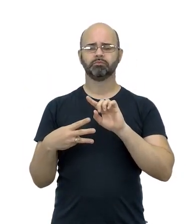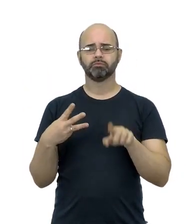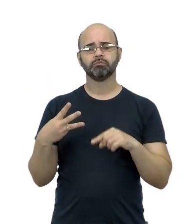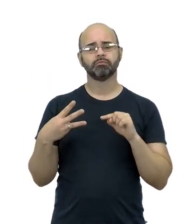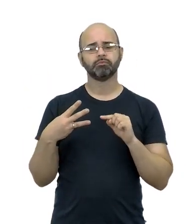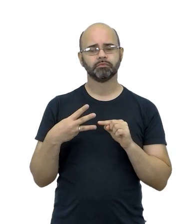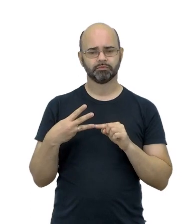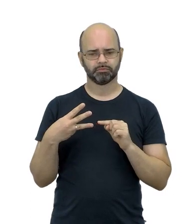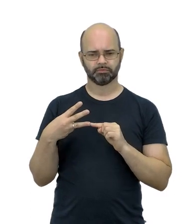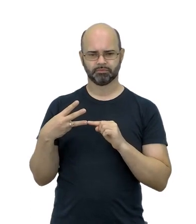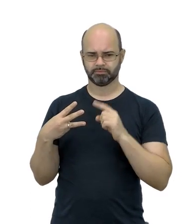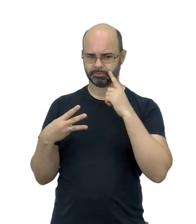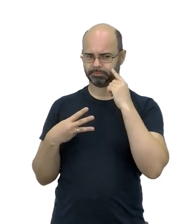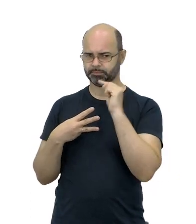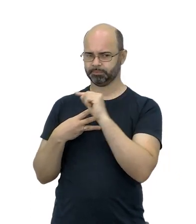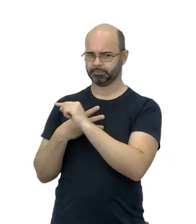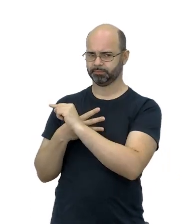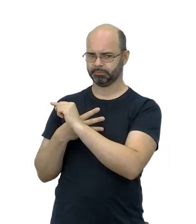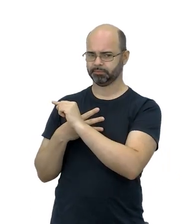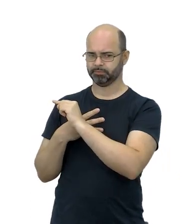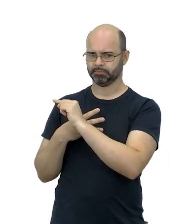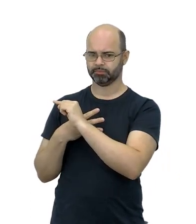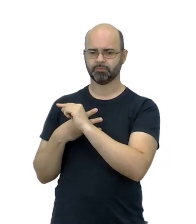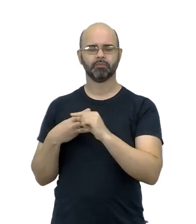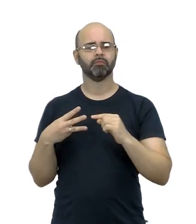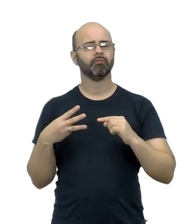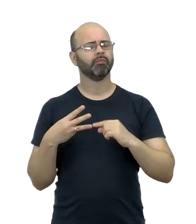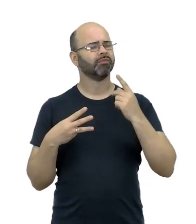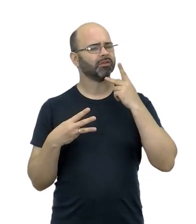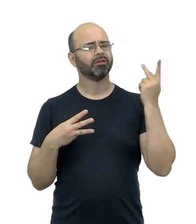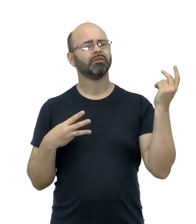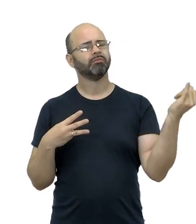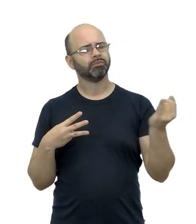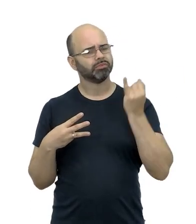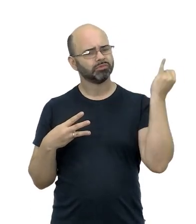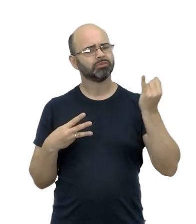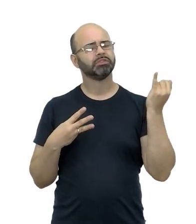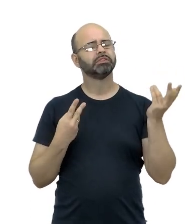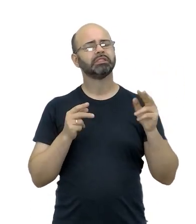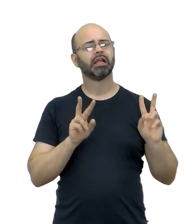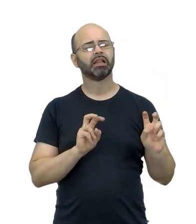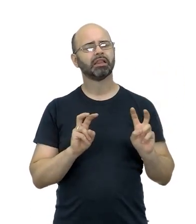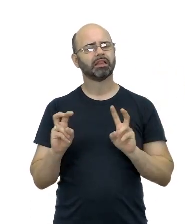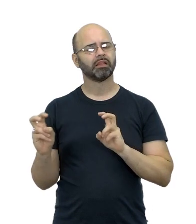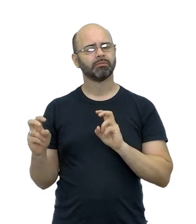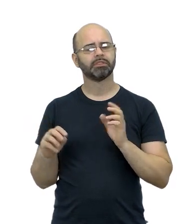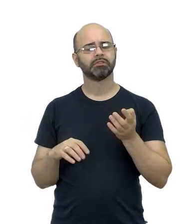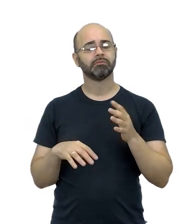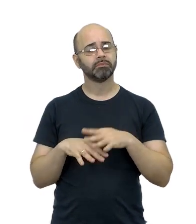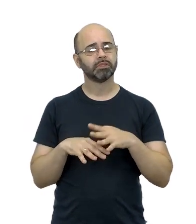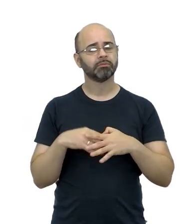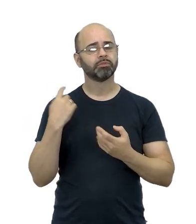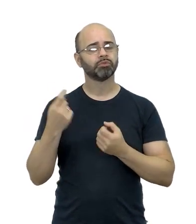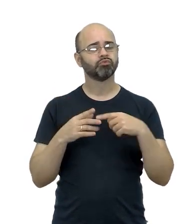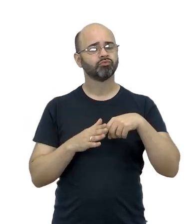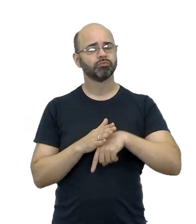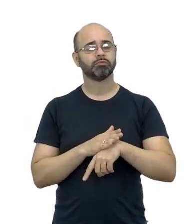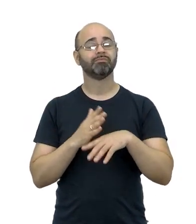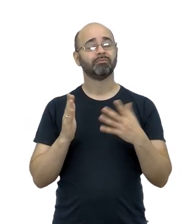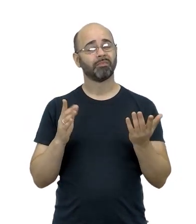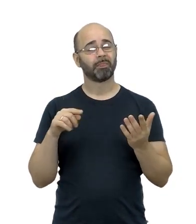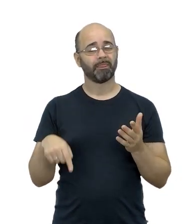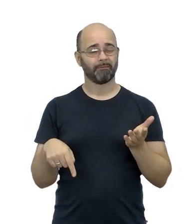professores falando para a gente que era necessário aprofundar alguns dos temas matemáticos. Como essa pauta é